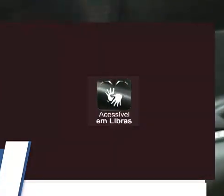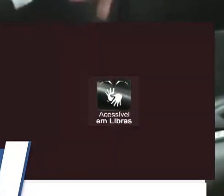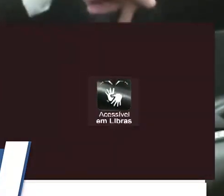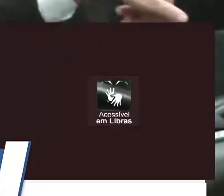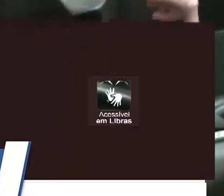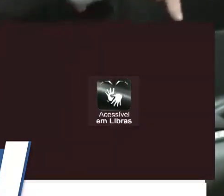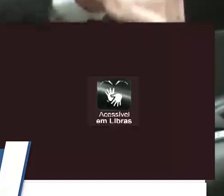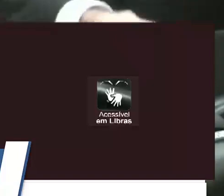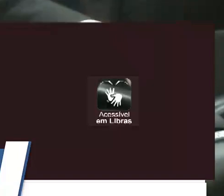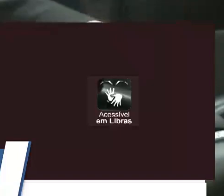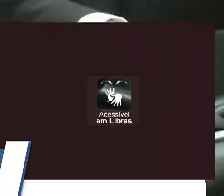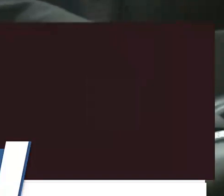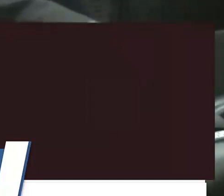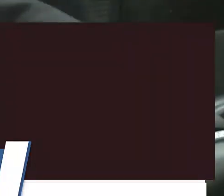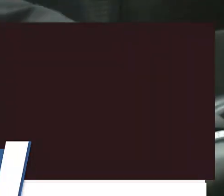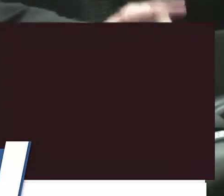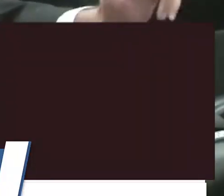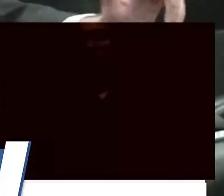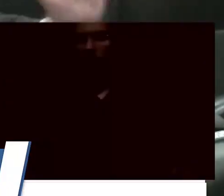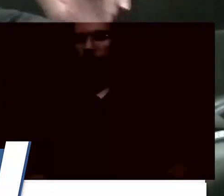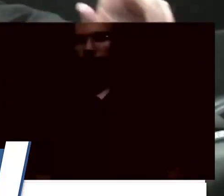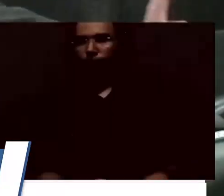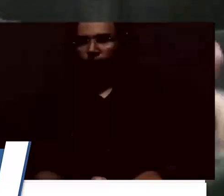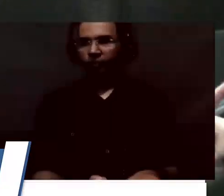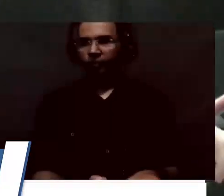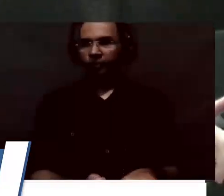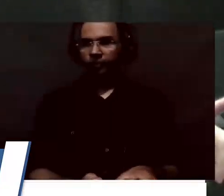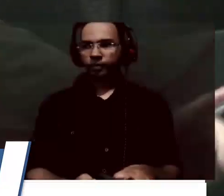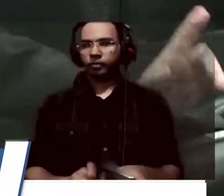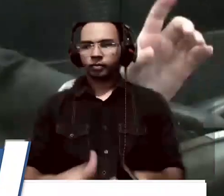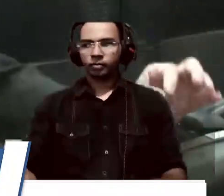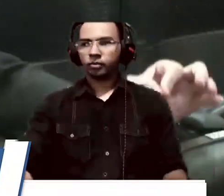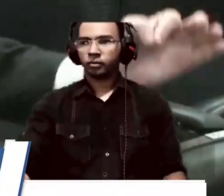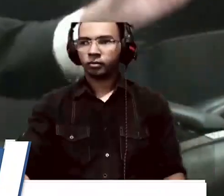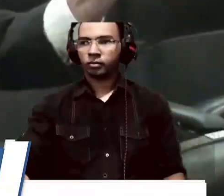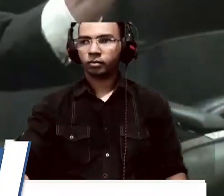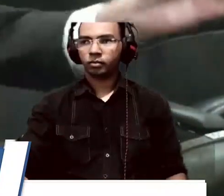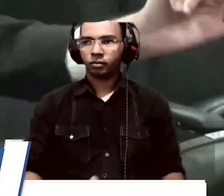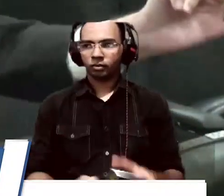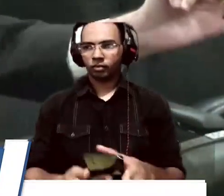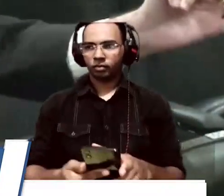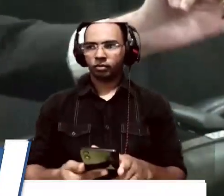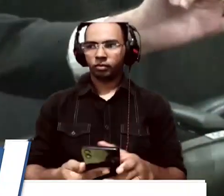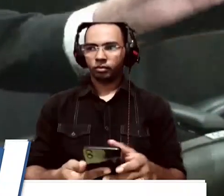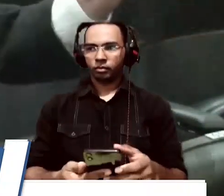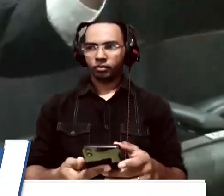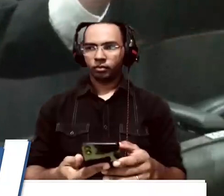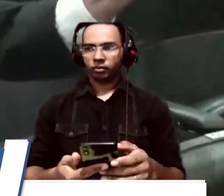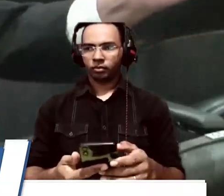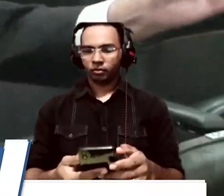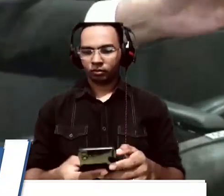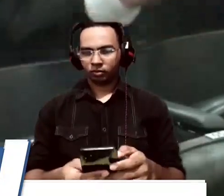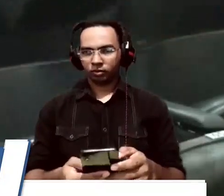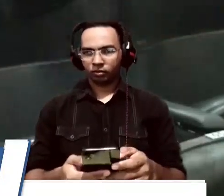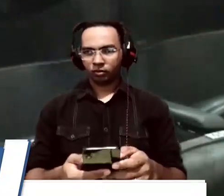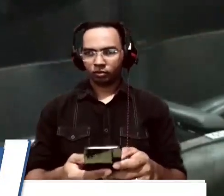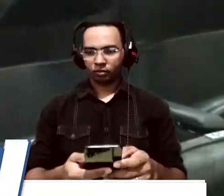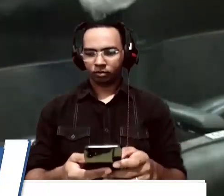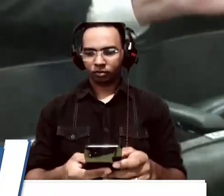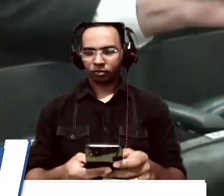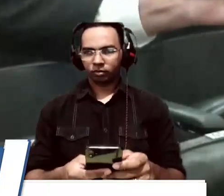ficar quieto em casa e deixar os vereadores trabalhar sem ficar pressionando o vereador. Então, assim, parabéns pelo